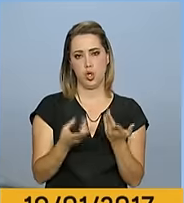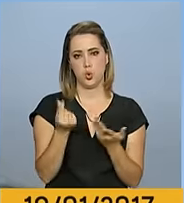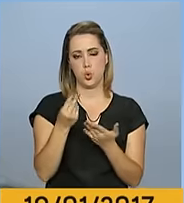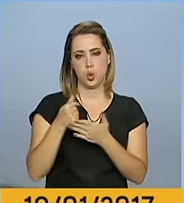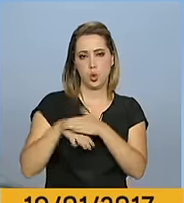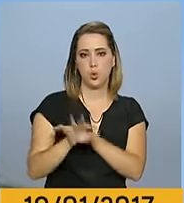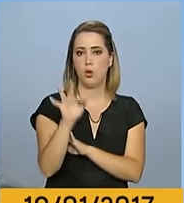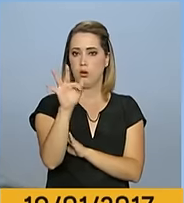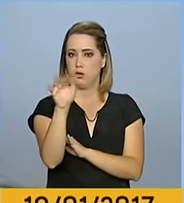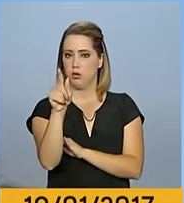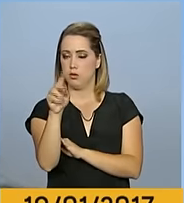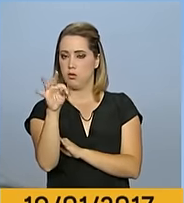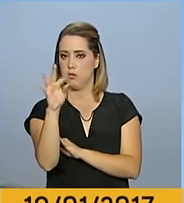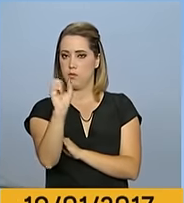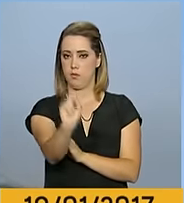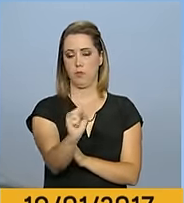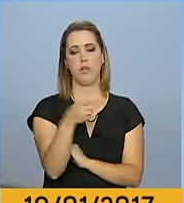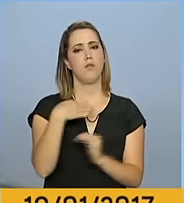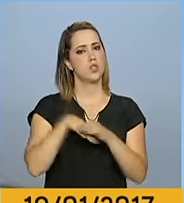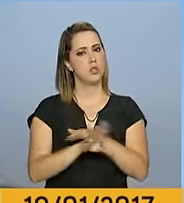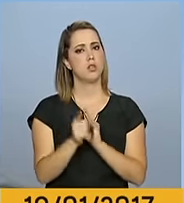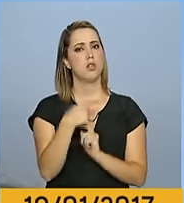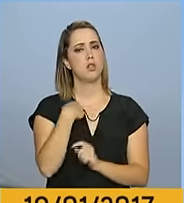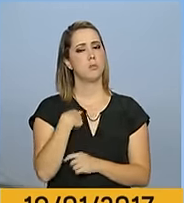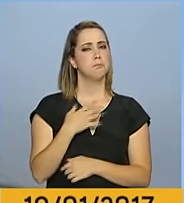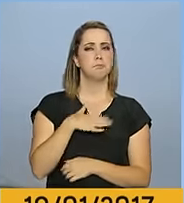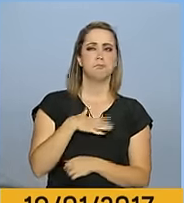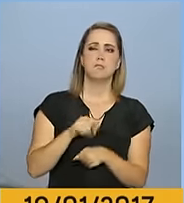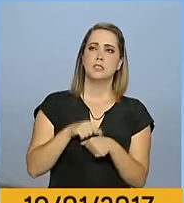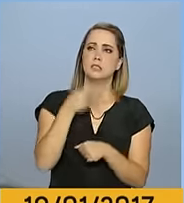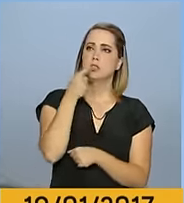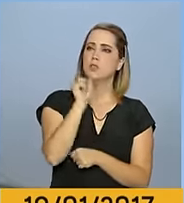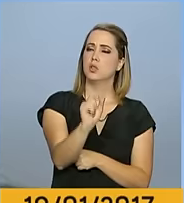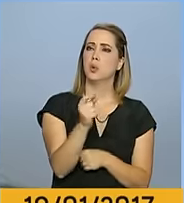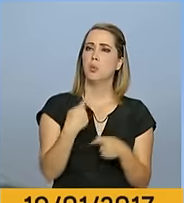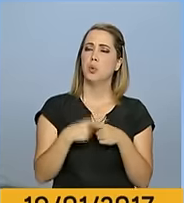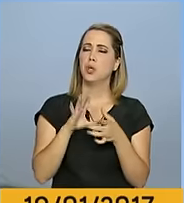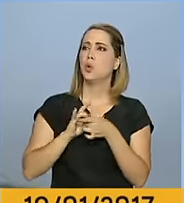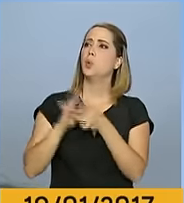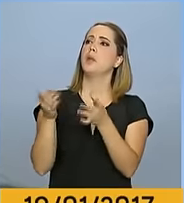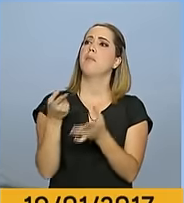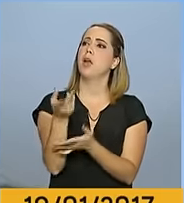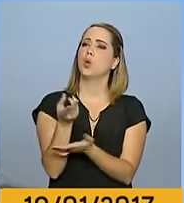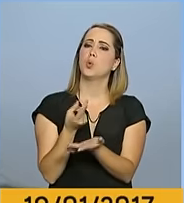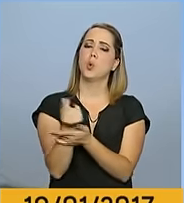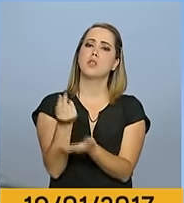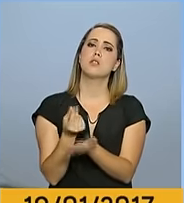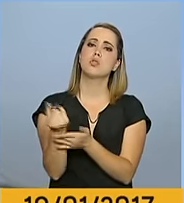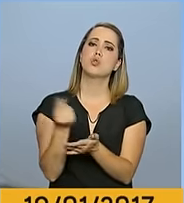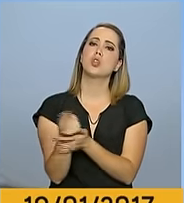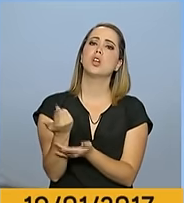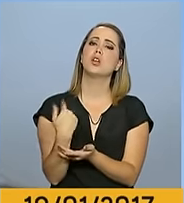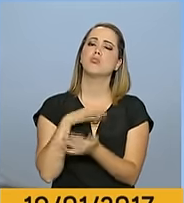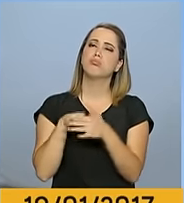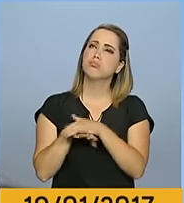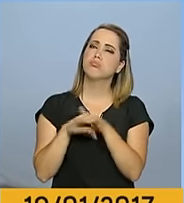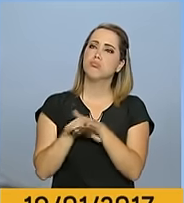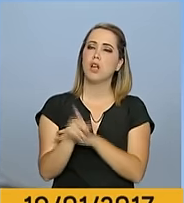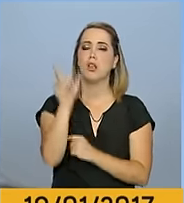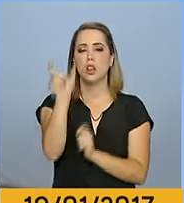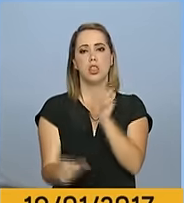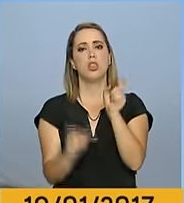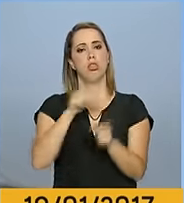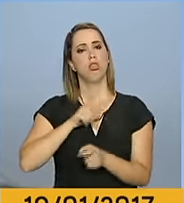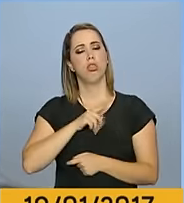comigo, também, novas sugestões que recebi. Eu disse: mas por que eu não libero essas contas inativadas? Tem trabalhador